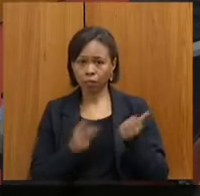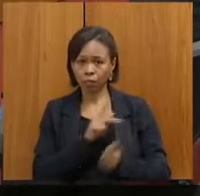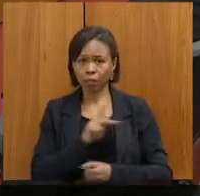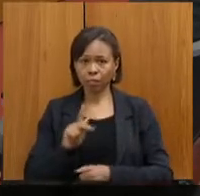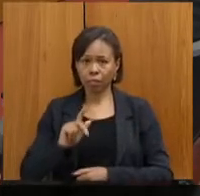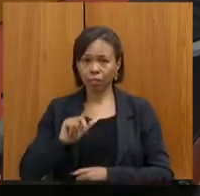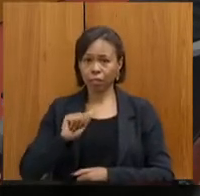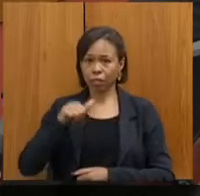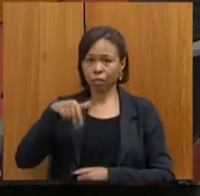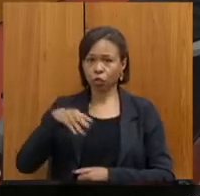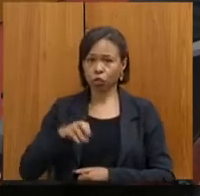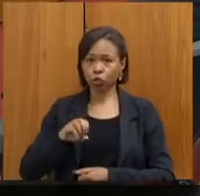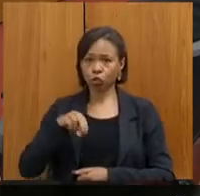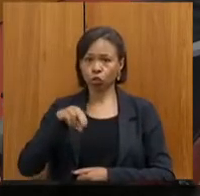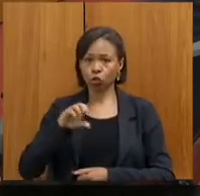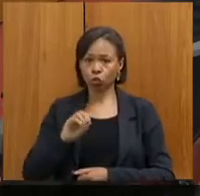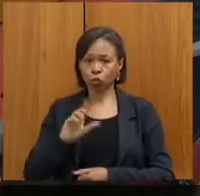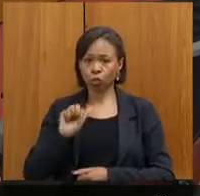Arantes